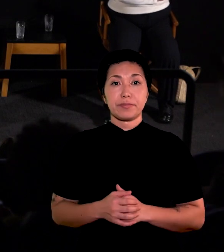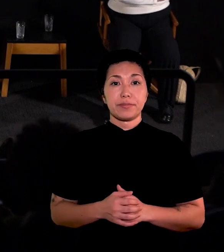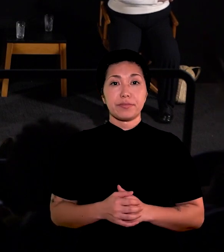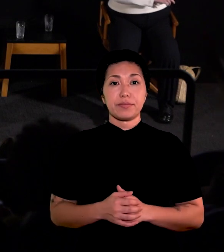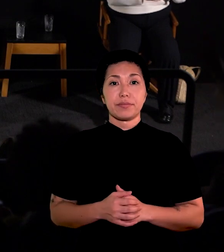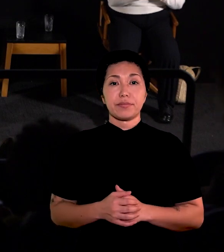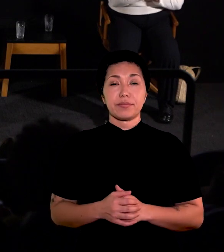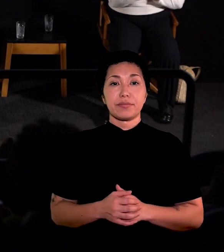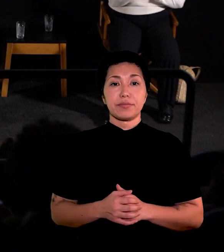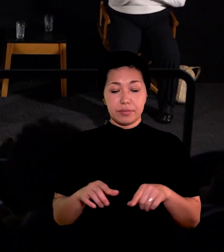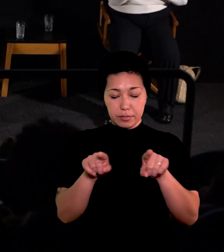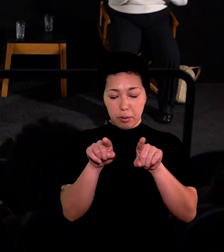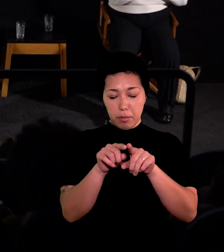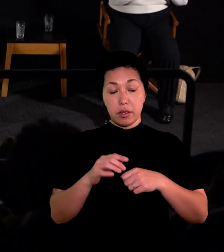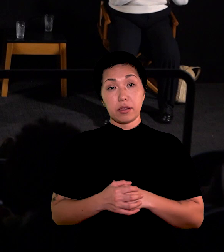Não, e assim...